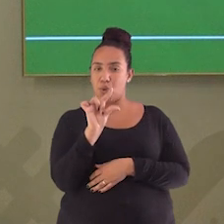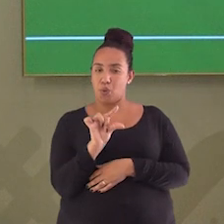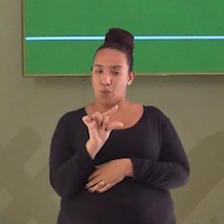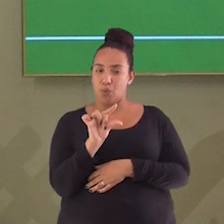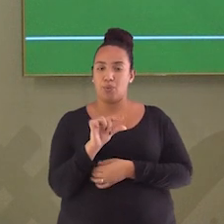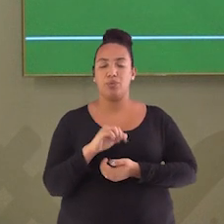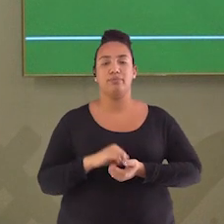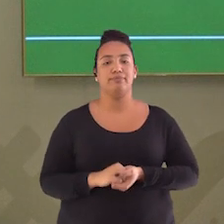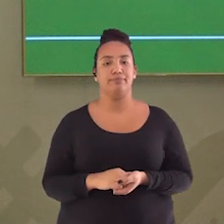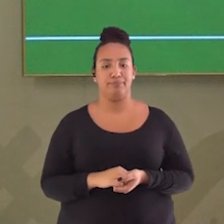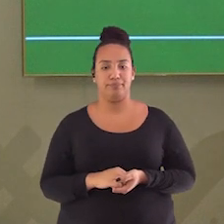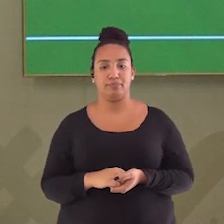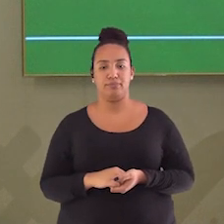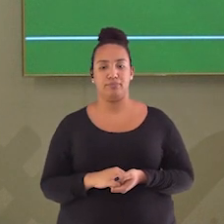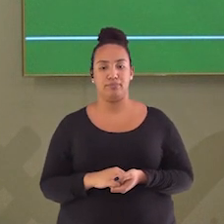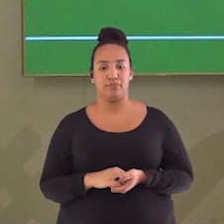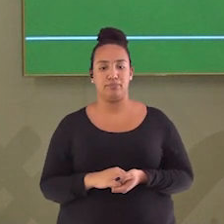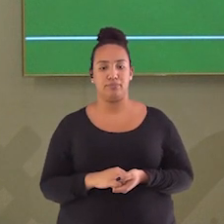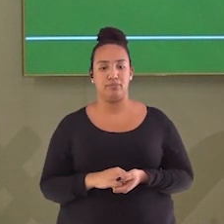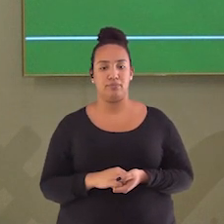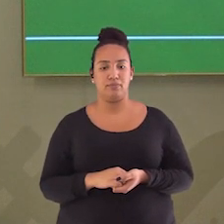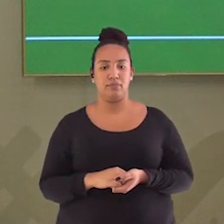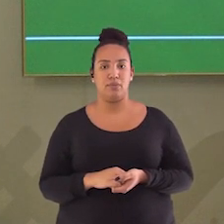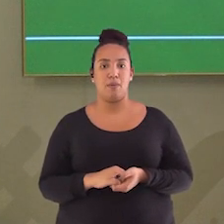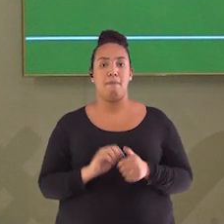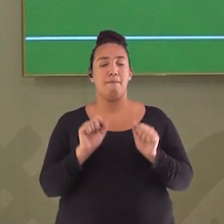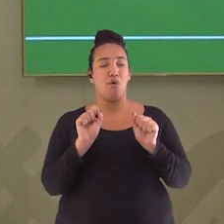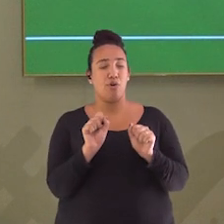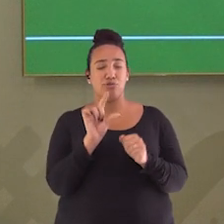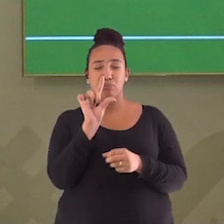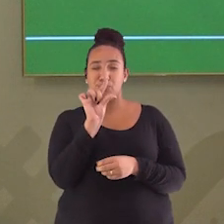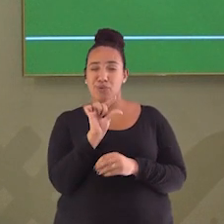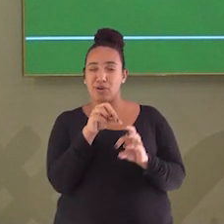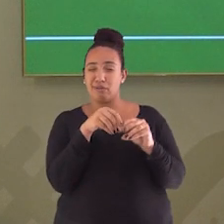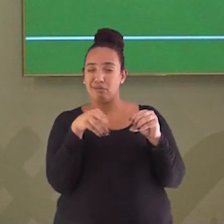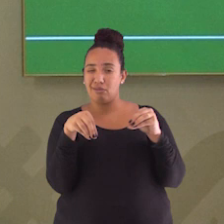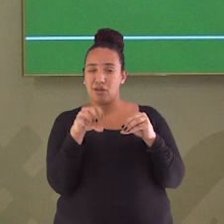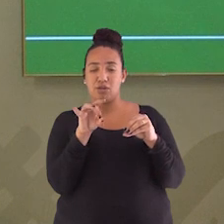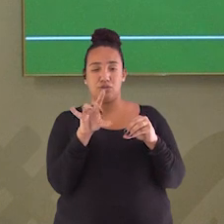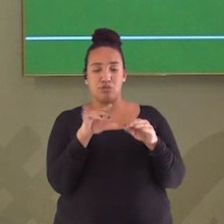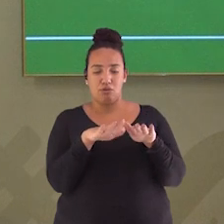faz parte, tá? Não precisa ser tanta terra quanto no de baixo, não, pode ser só um pouquinho, só para forrar o fundo.